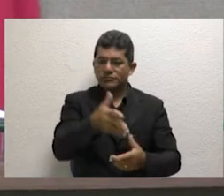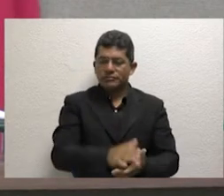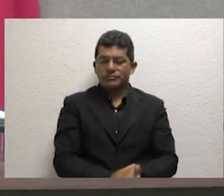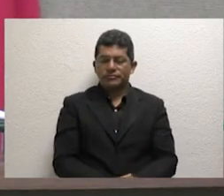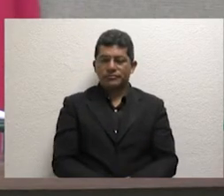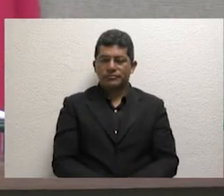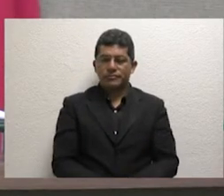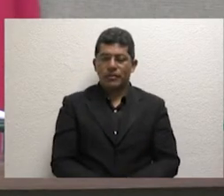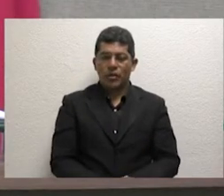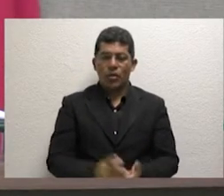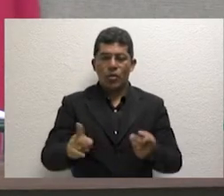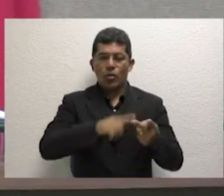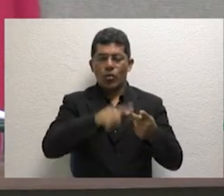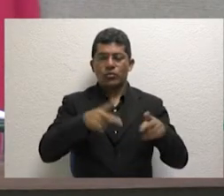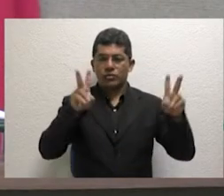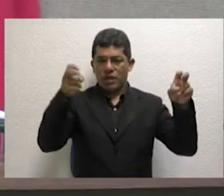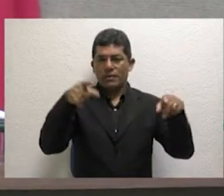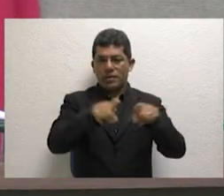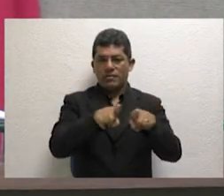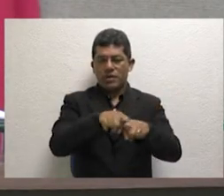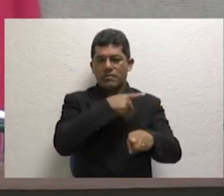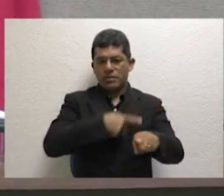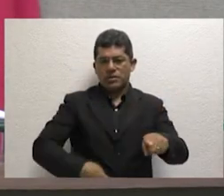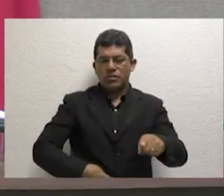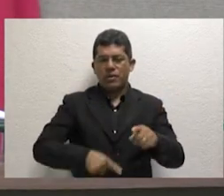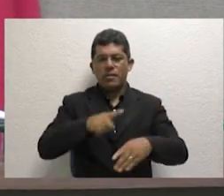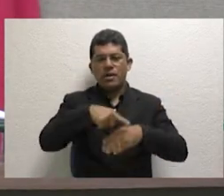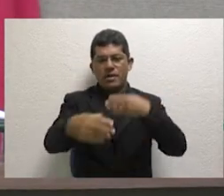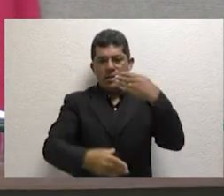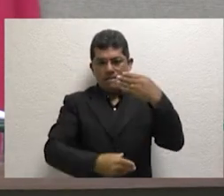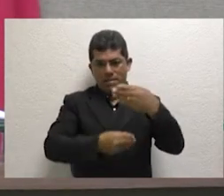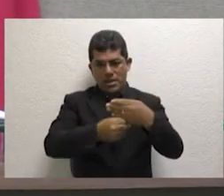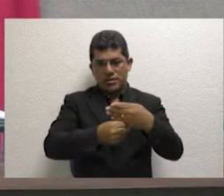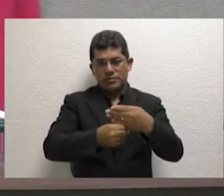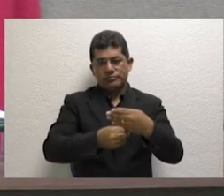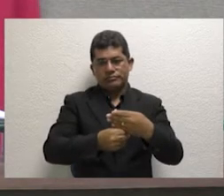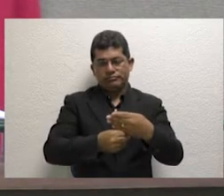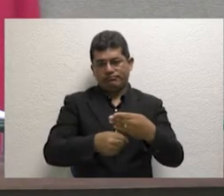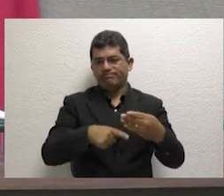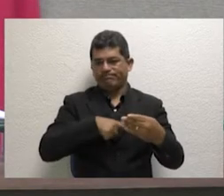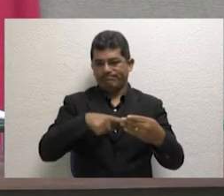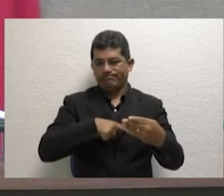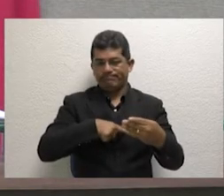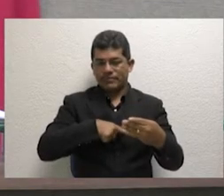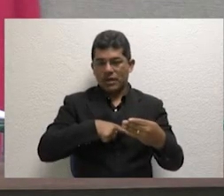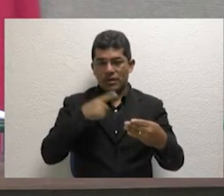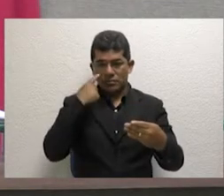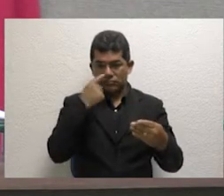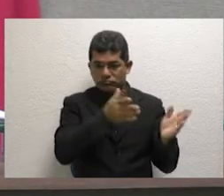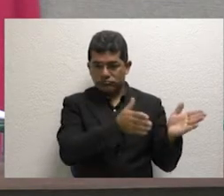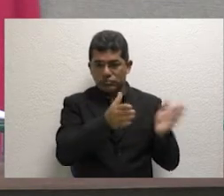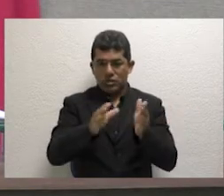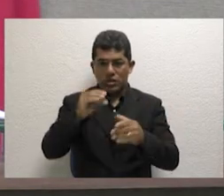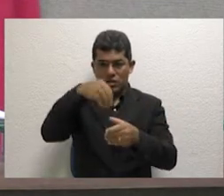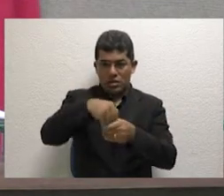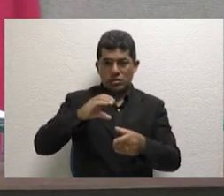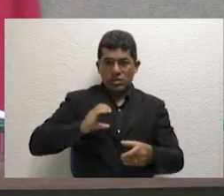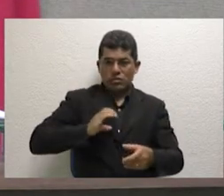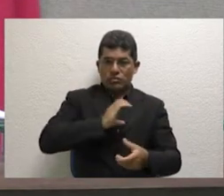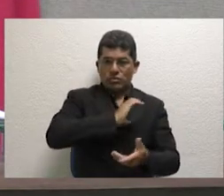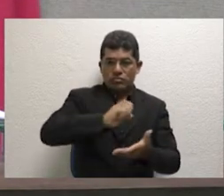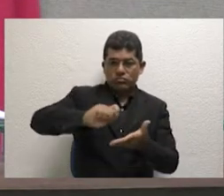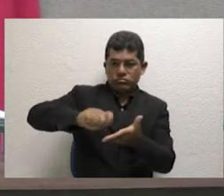senhor presidente senhor deputado é com relação a uma emenda que está em circulação está sendo obtida as